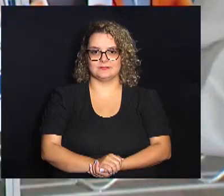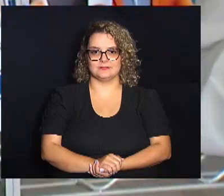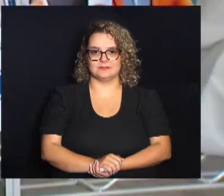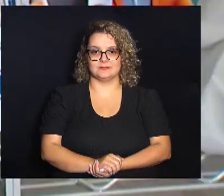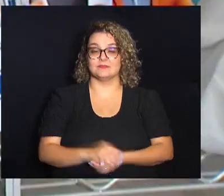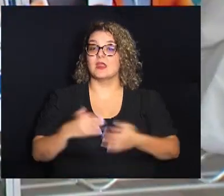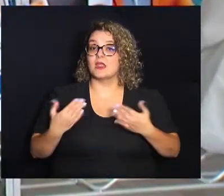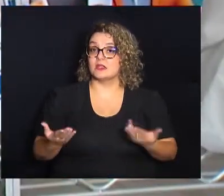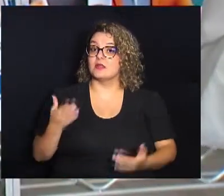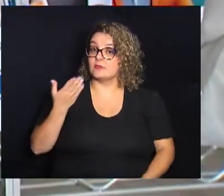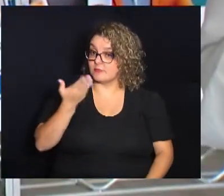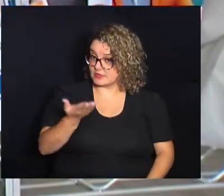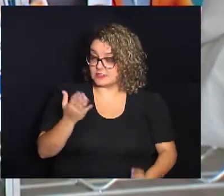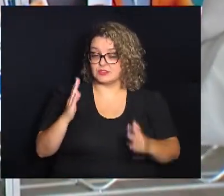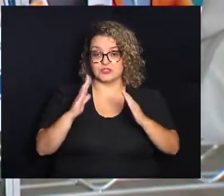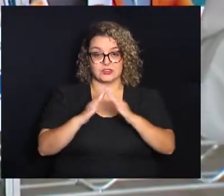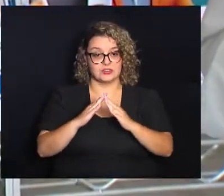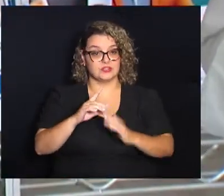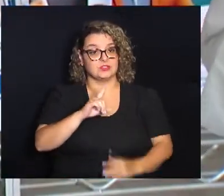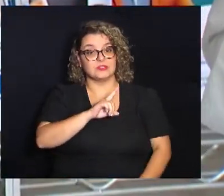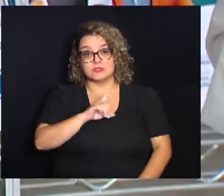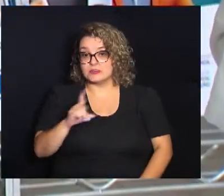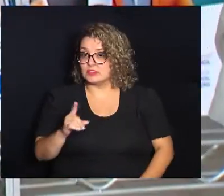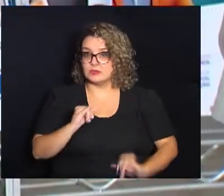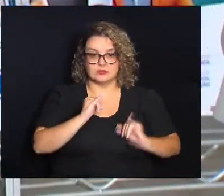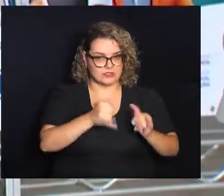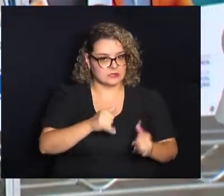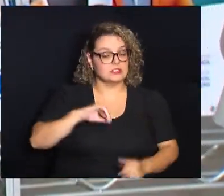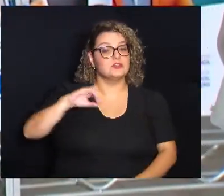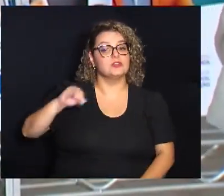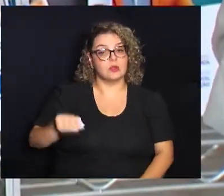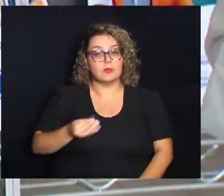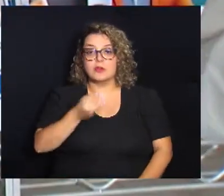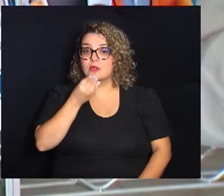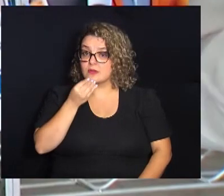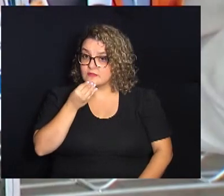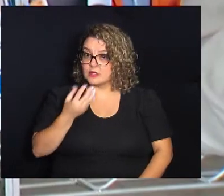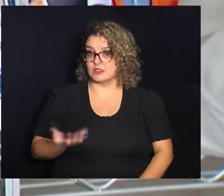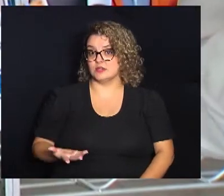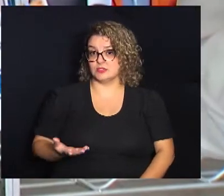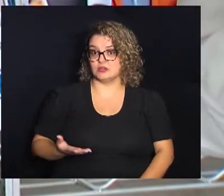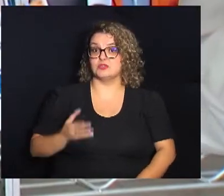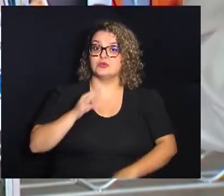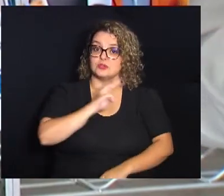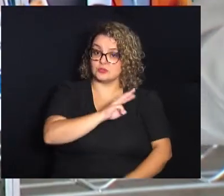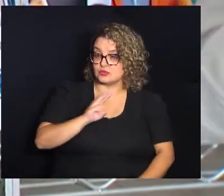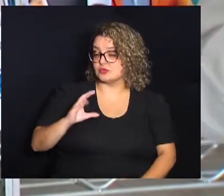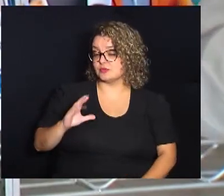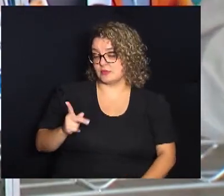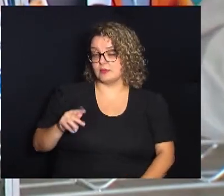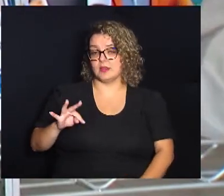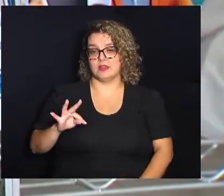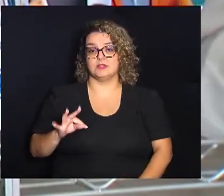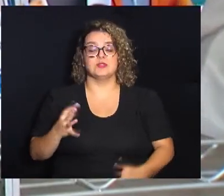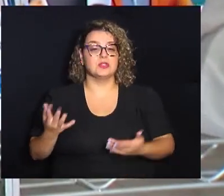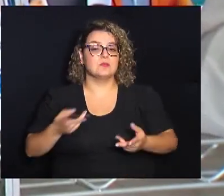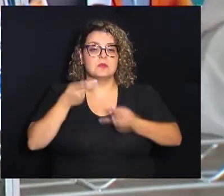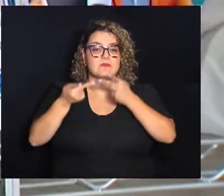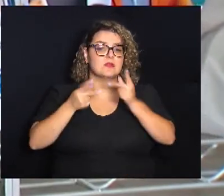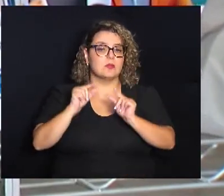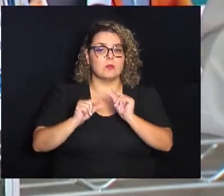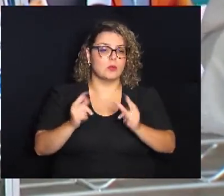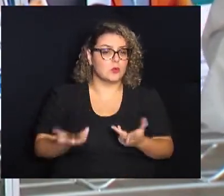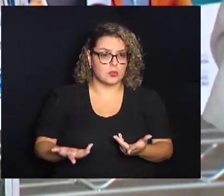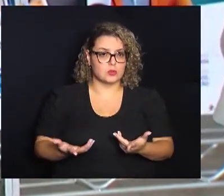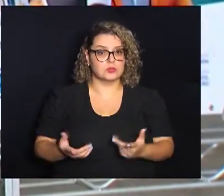Então, você aí de casa, não deixe de aproveitar toda essa oportunidade entrando no site do CEPAT. E para falar um pouco sobre